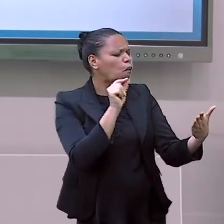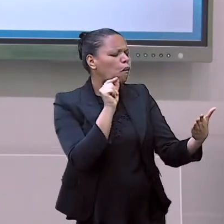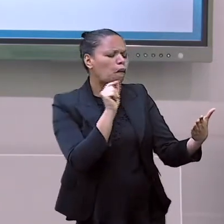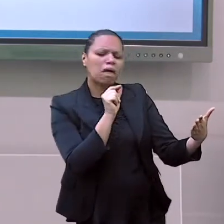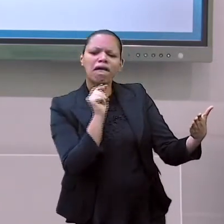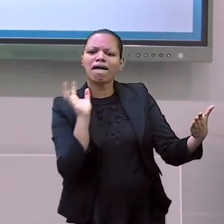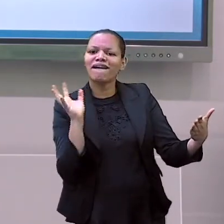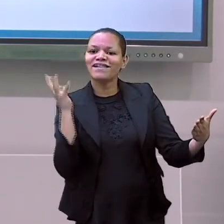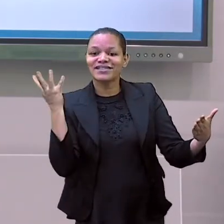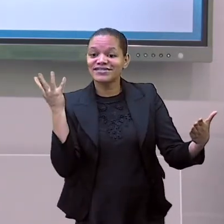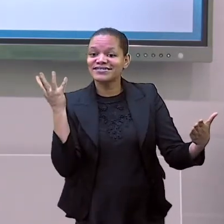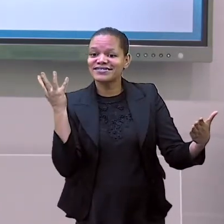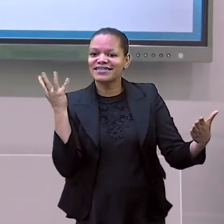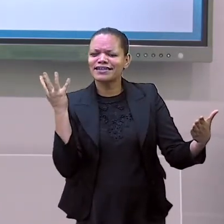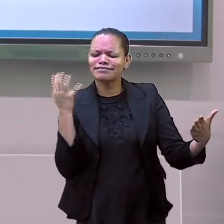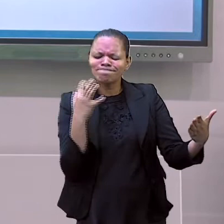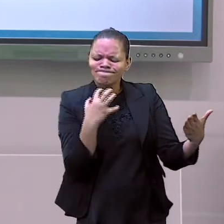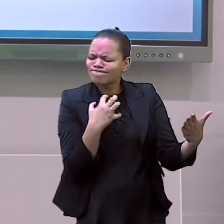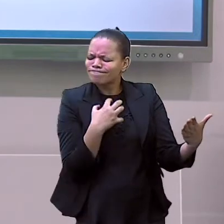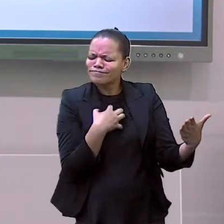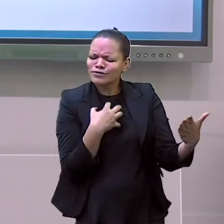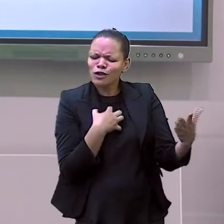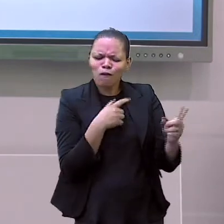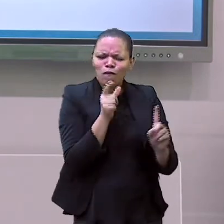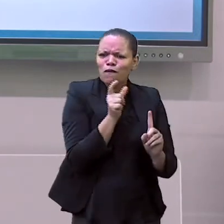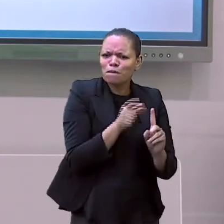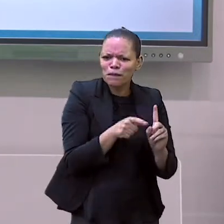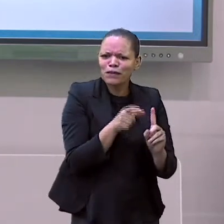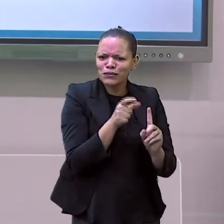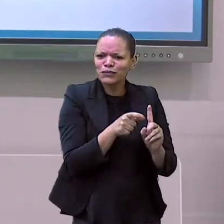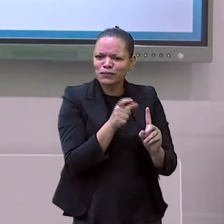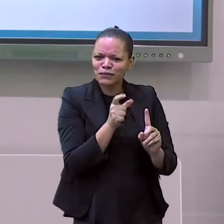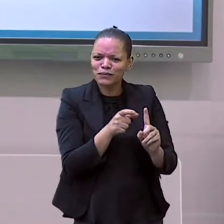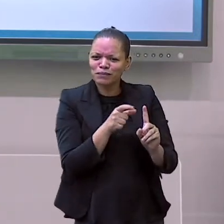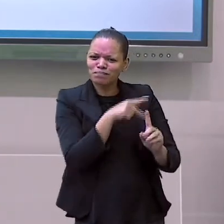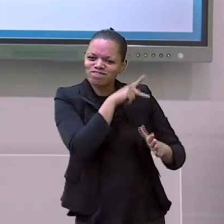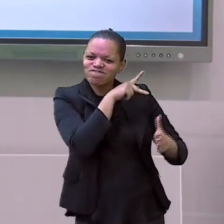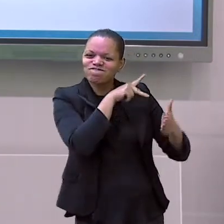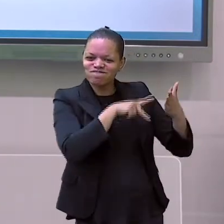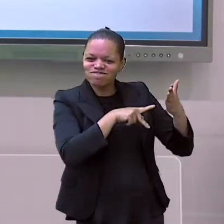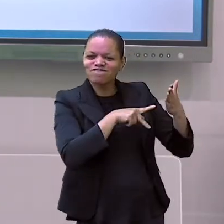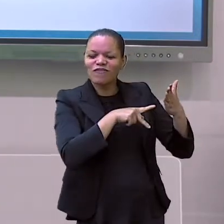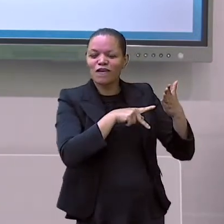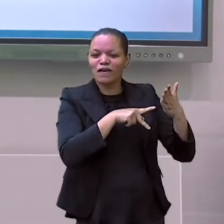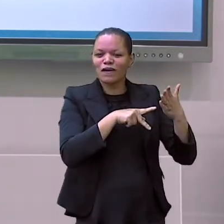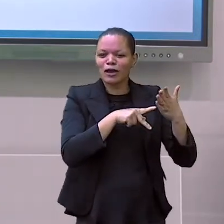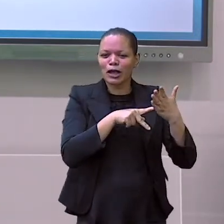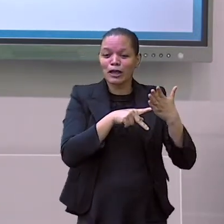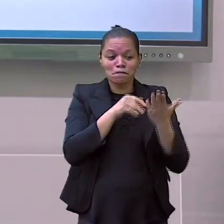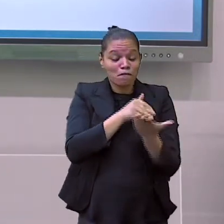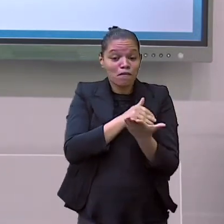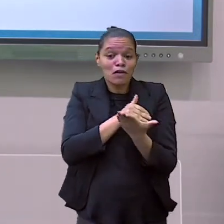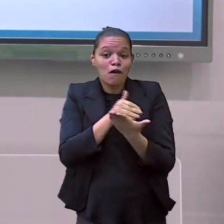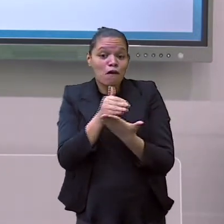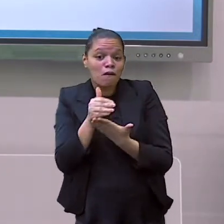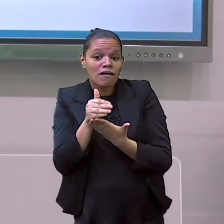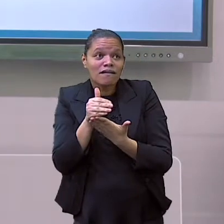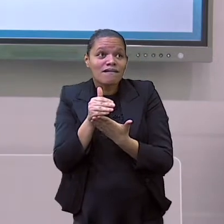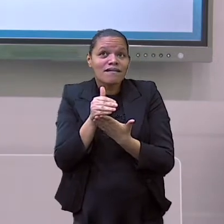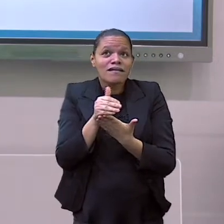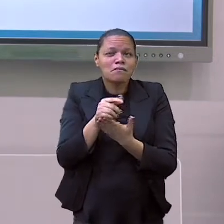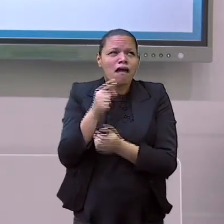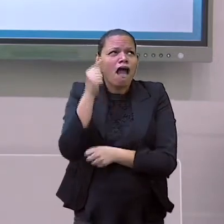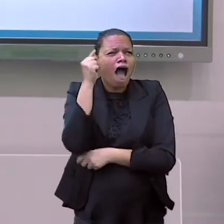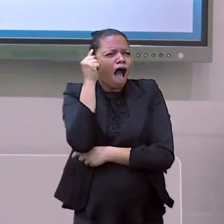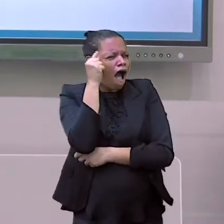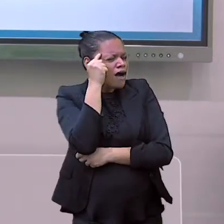gente passa também a ser o personagem daquele poema. Às vezes a gente começa a